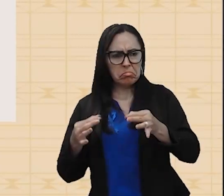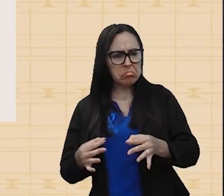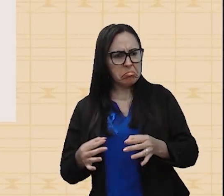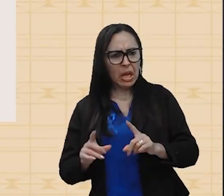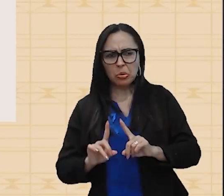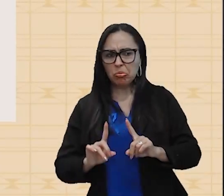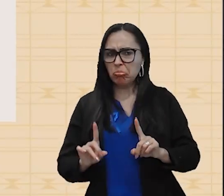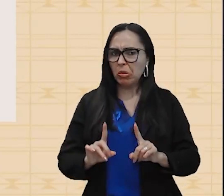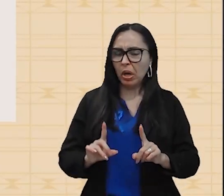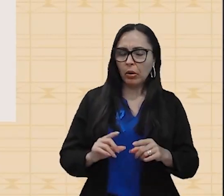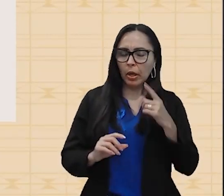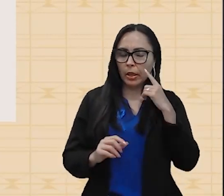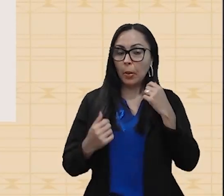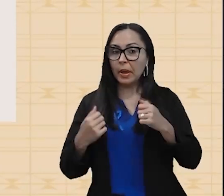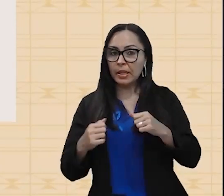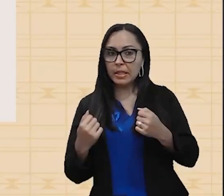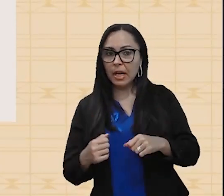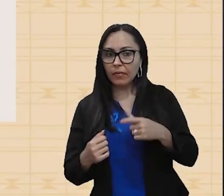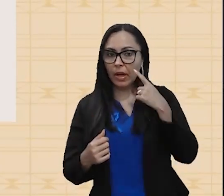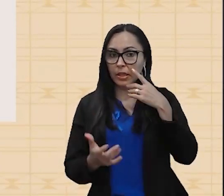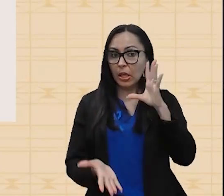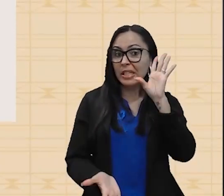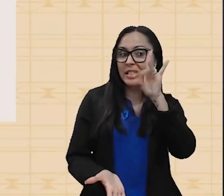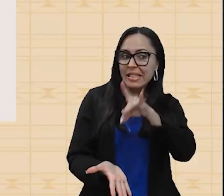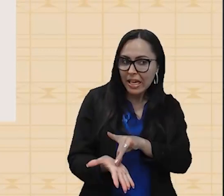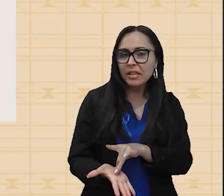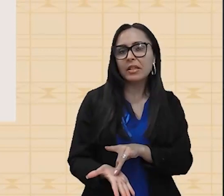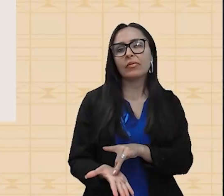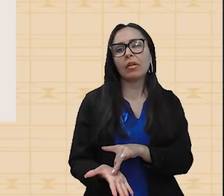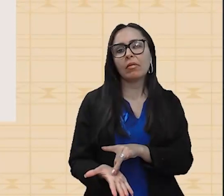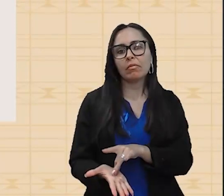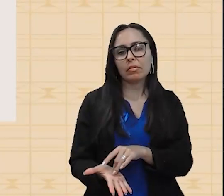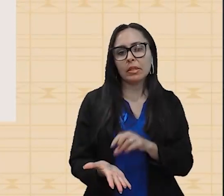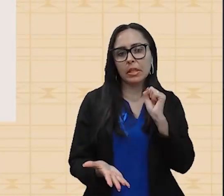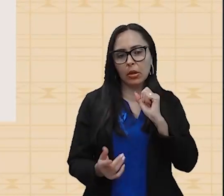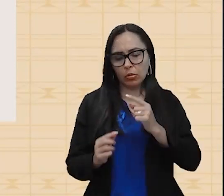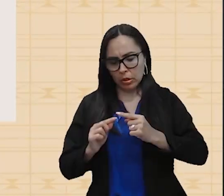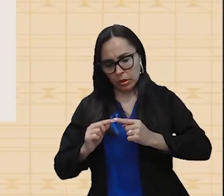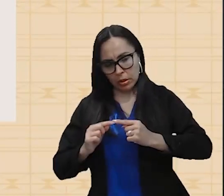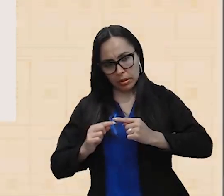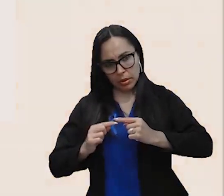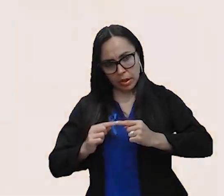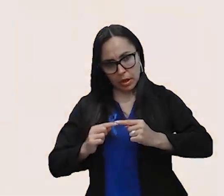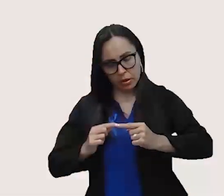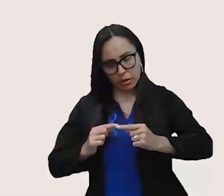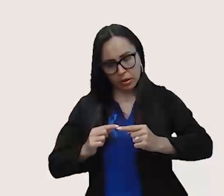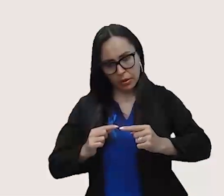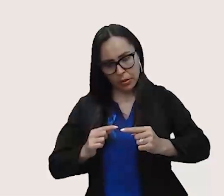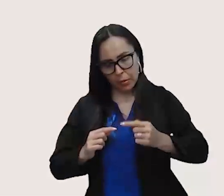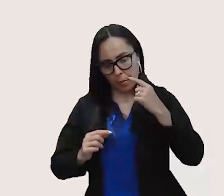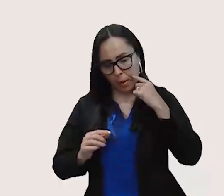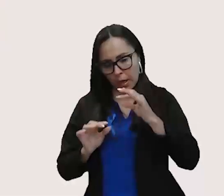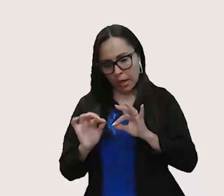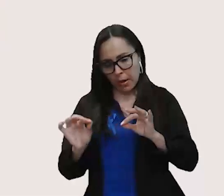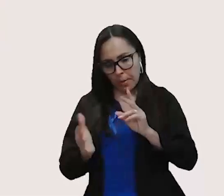porque teríamos que ter uma definição muito assertiva aí desses tracinhos para marcar cada centímetros, cada milímetro